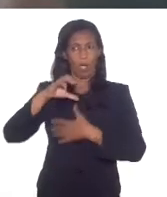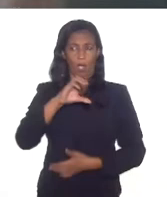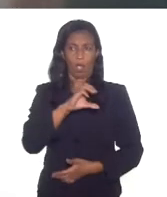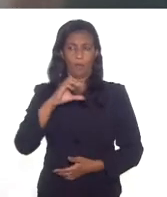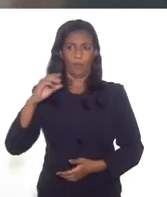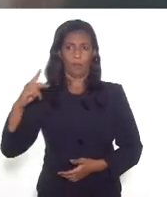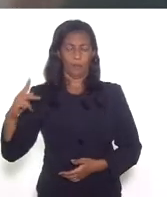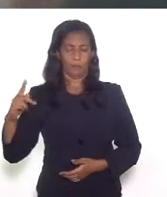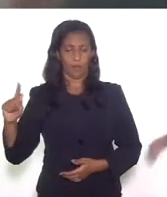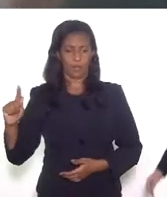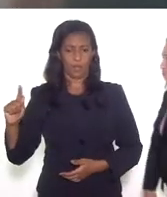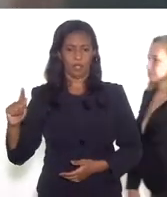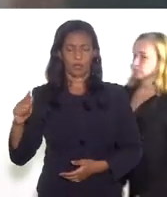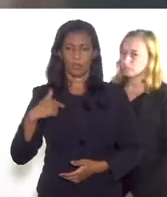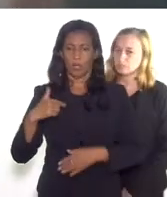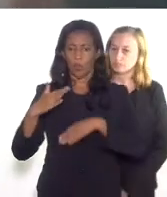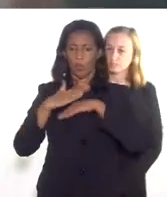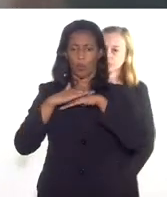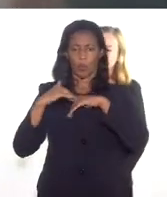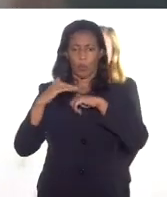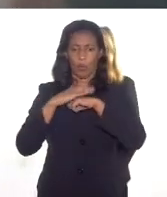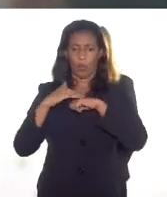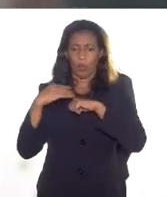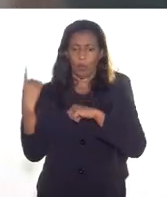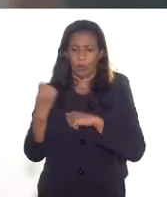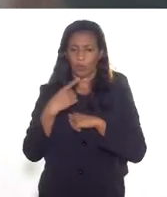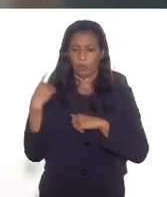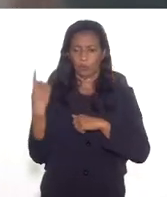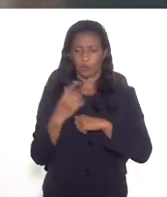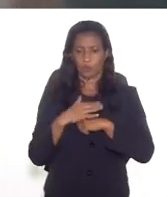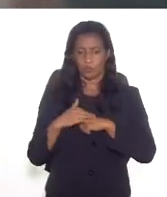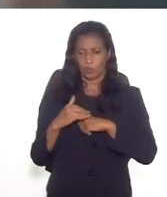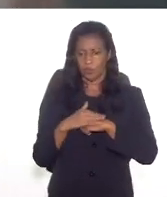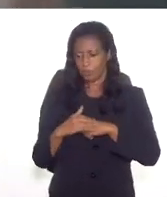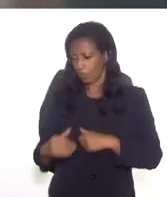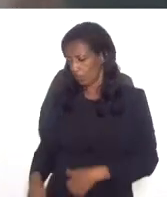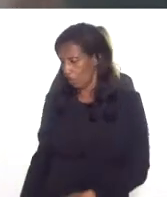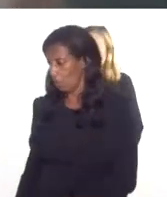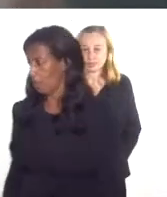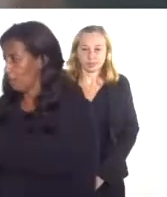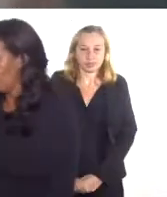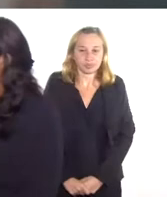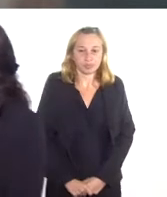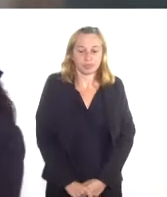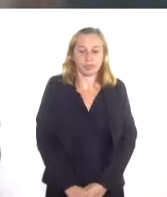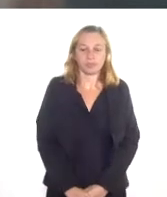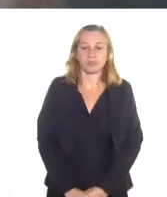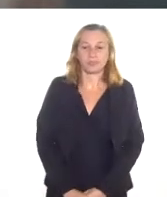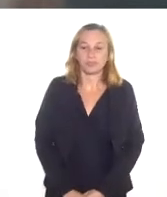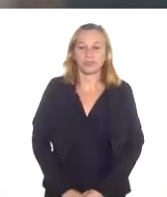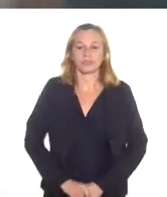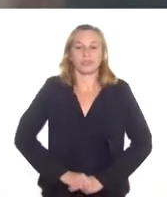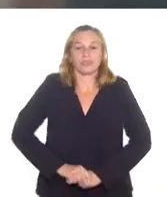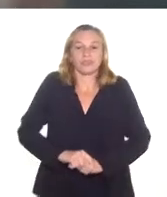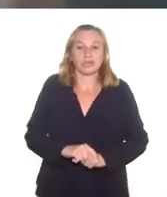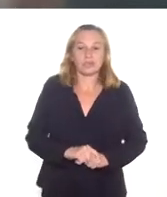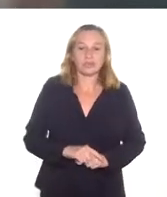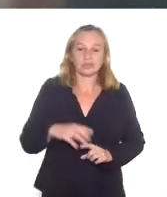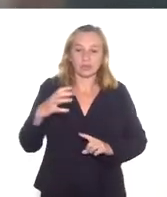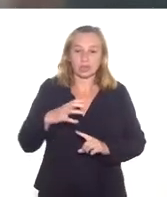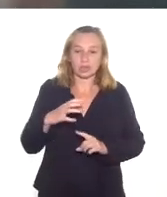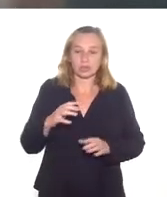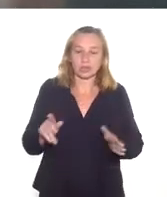Grande. Um enorme carinho que todos nós que moramos na Zona Oeste temos por você. Eu acho que você não deve se deixar influenciar pelo que se passa pelas